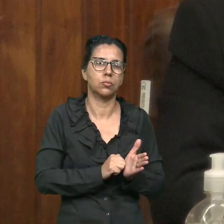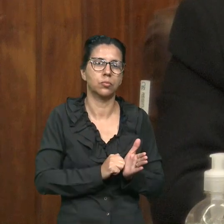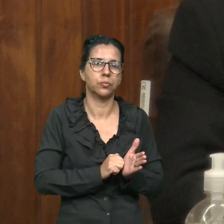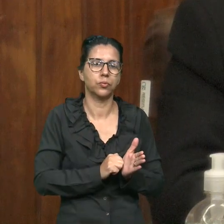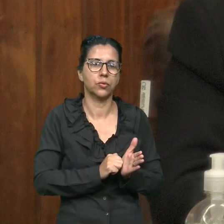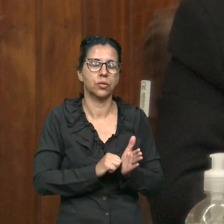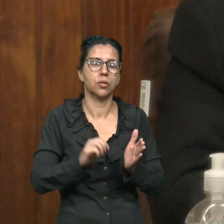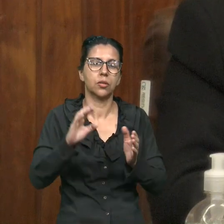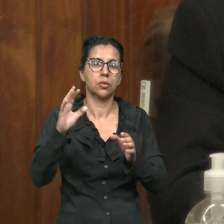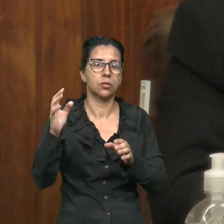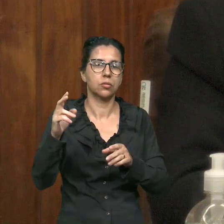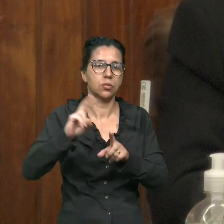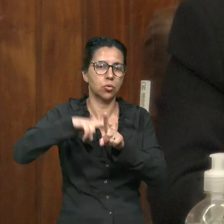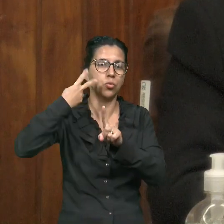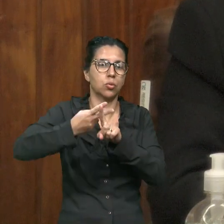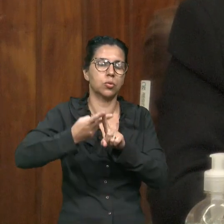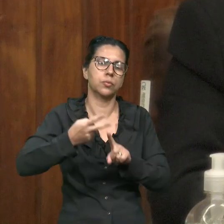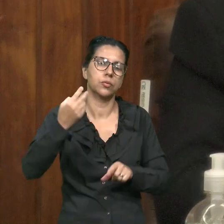R$ 1.643.501,01. Aditivo